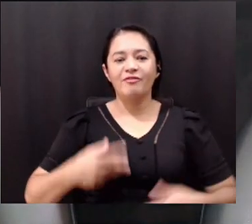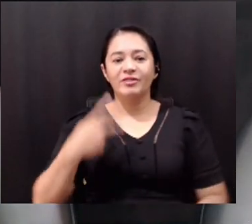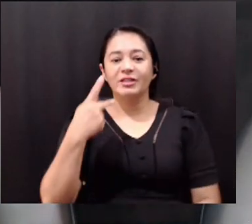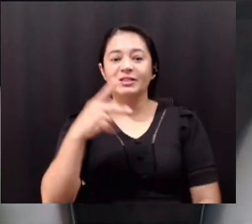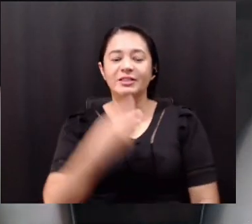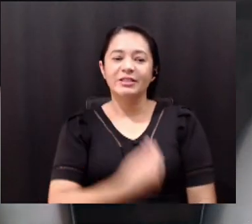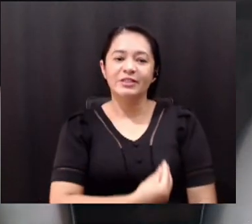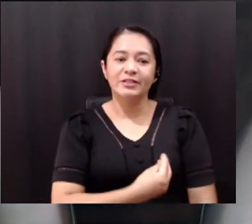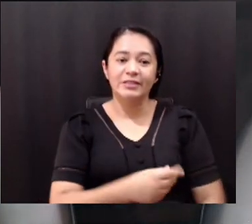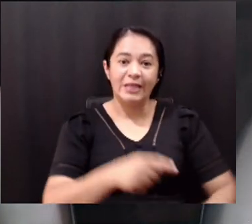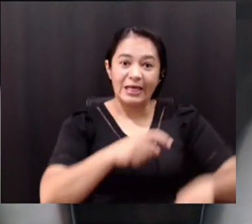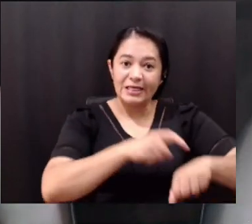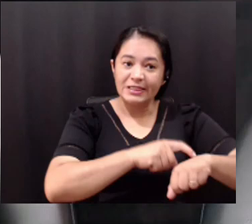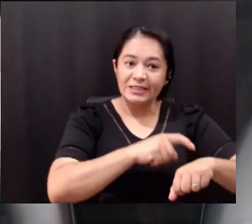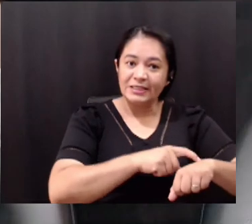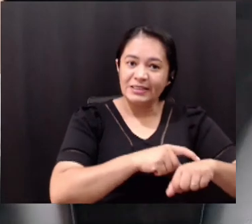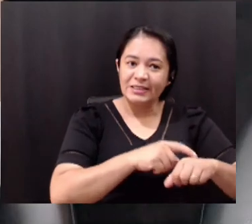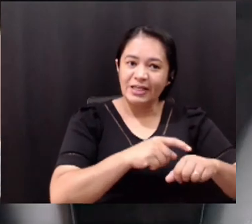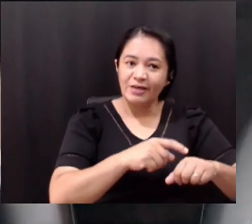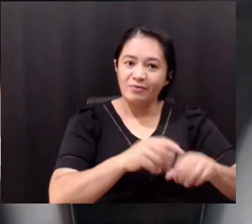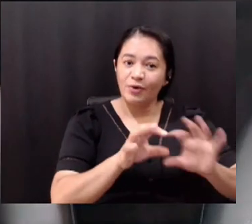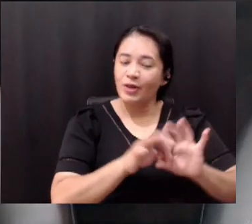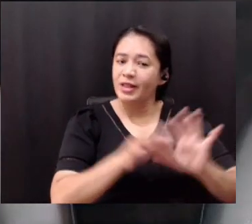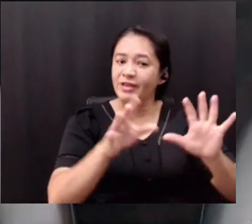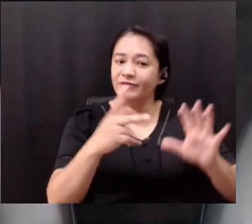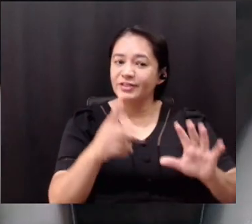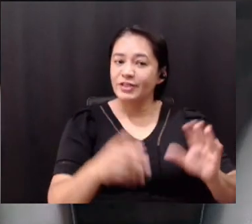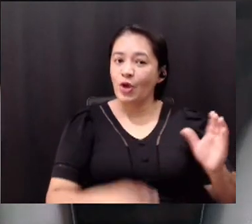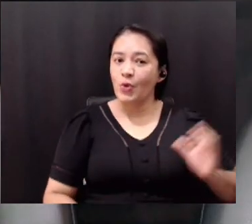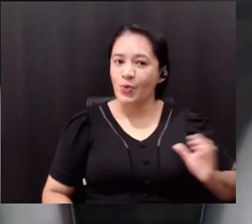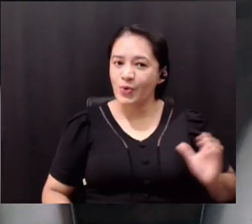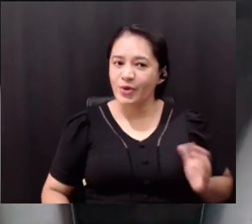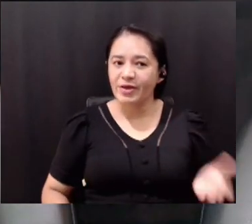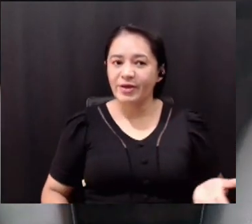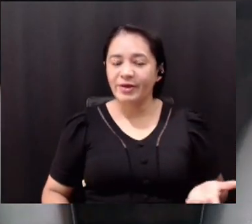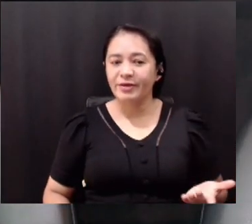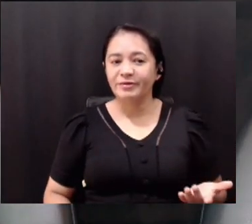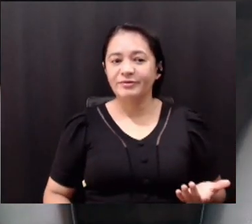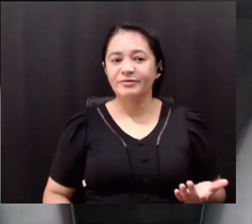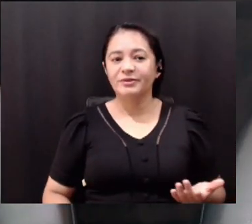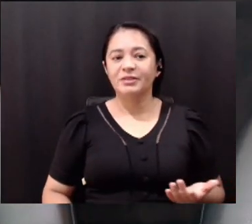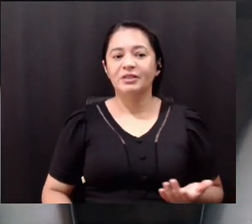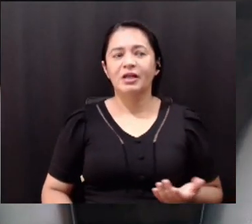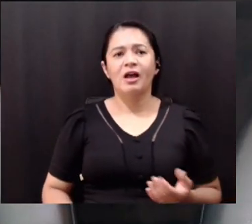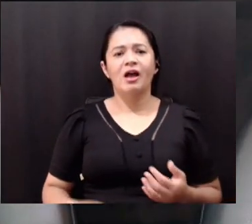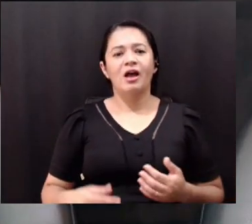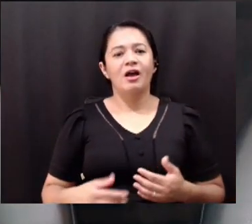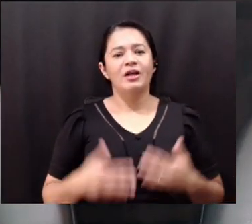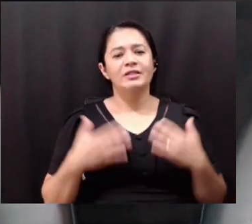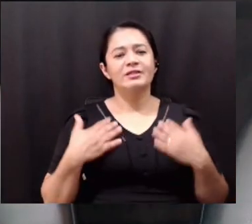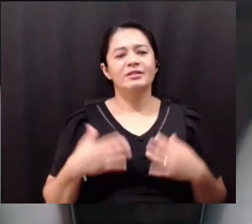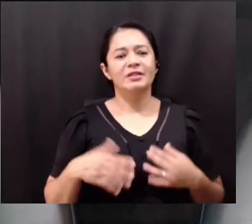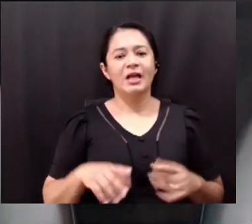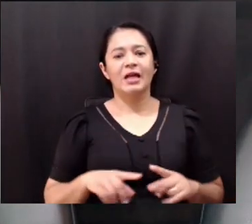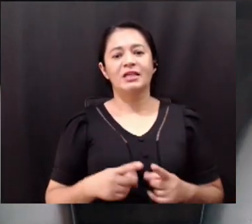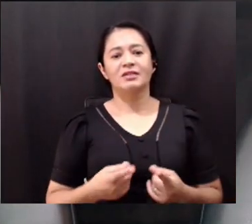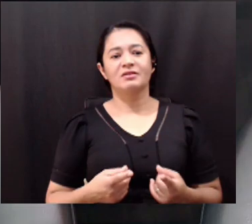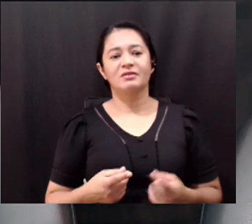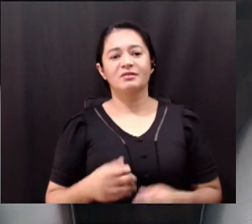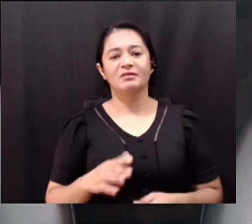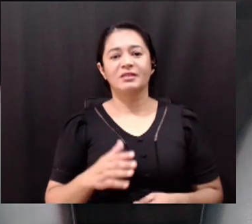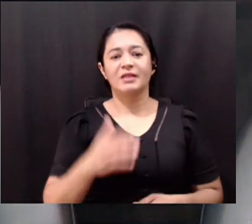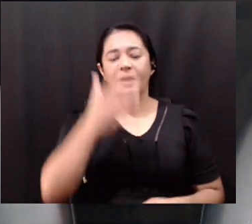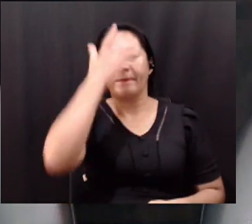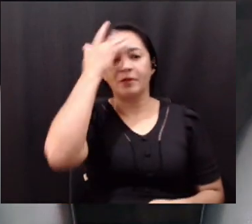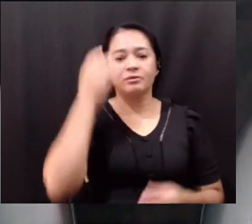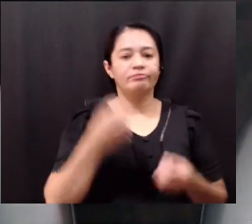rico, produtivo, né, para você devanear e descansar, a pessoa muitas vezes joga fora na